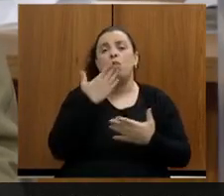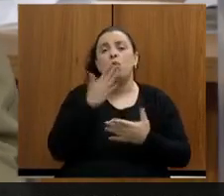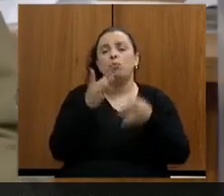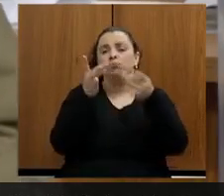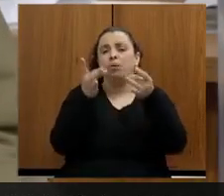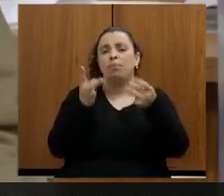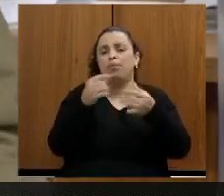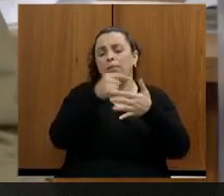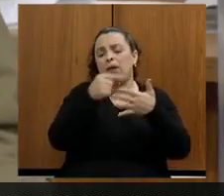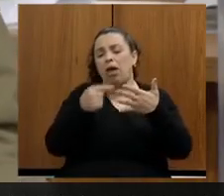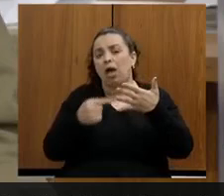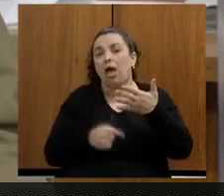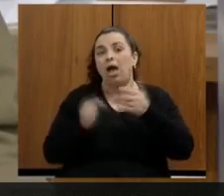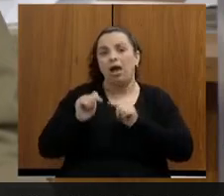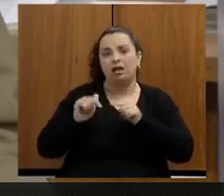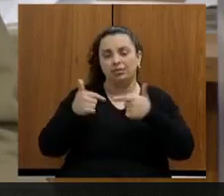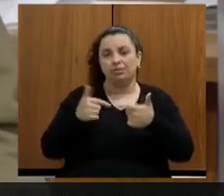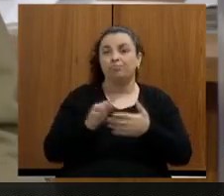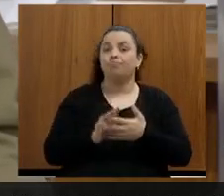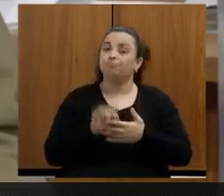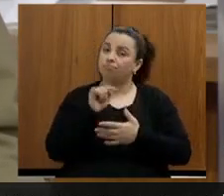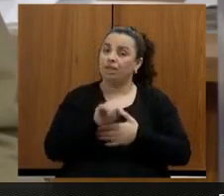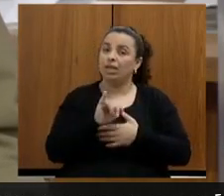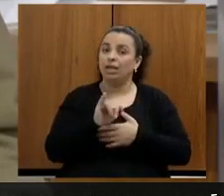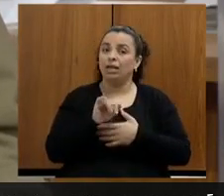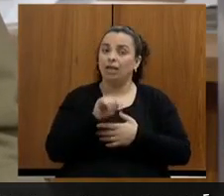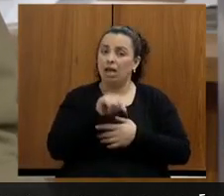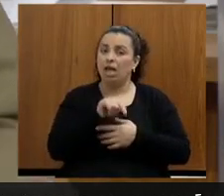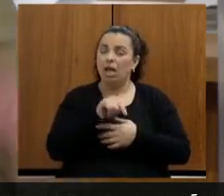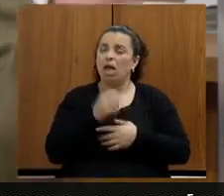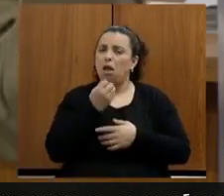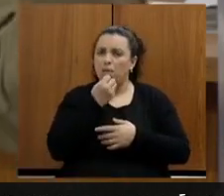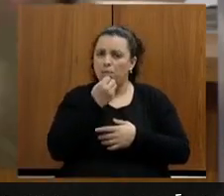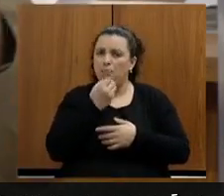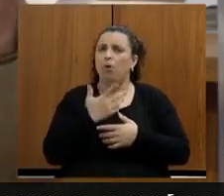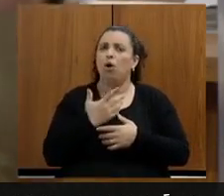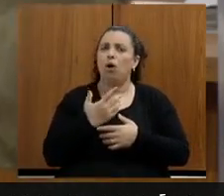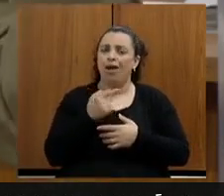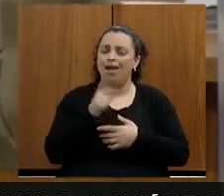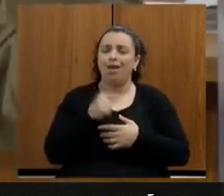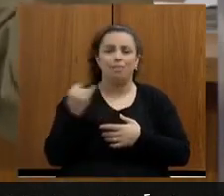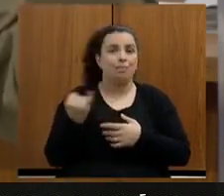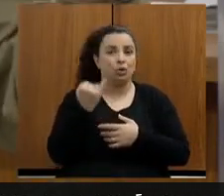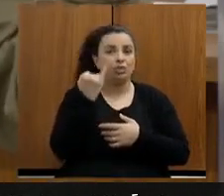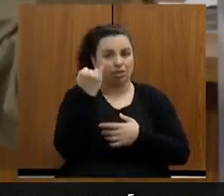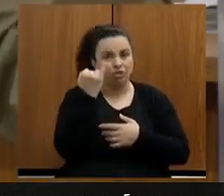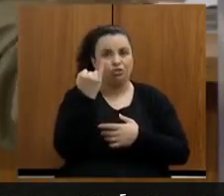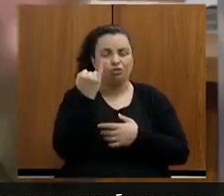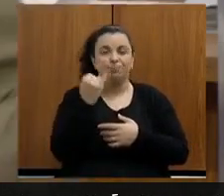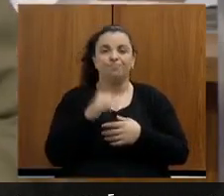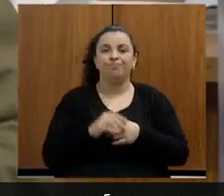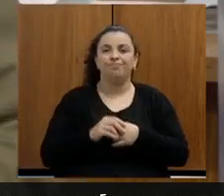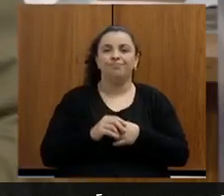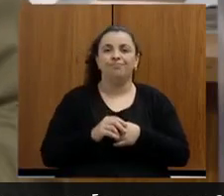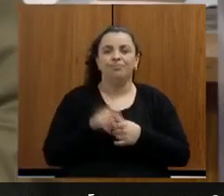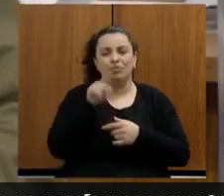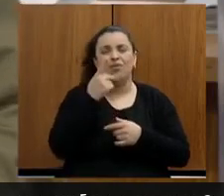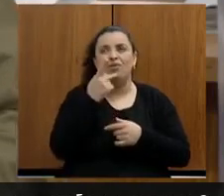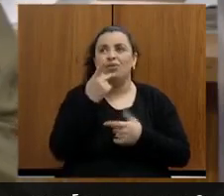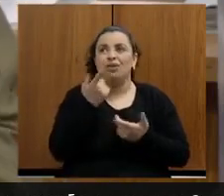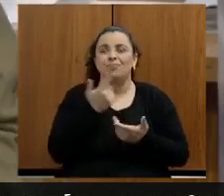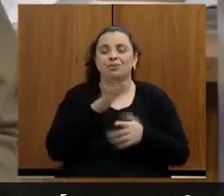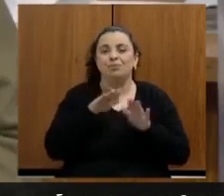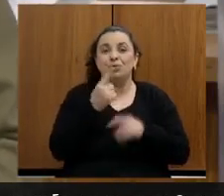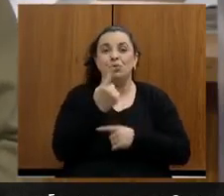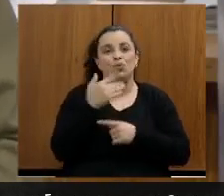porque o empréstimo de fato ele é o nosso bem maior se ouviu que eu passei aqui falando um texto do que eu falei